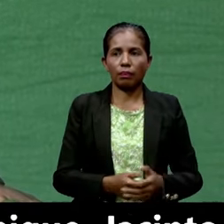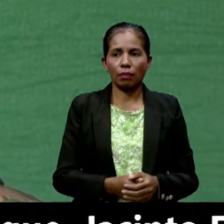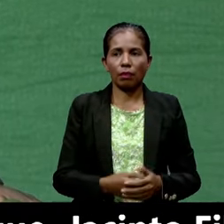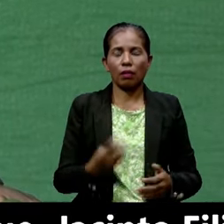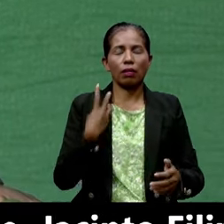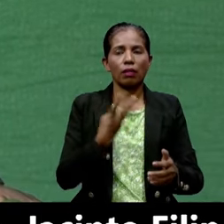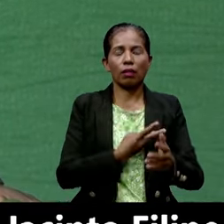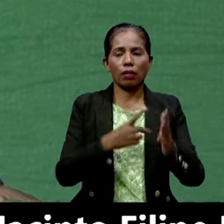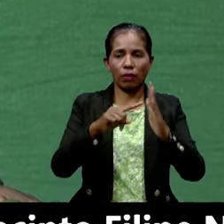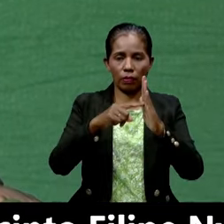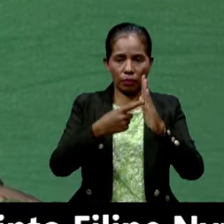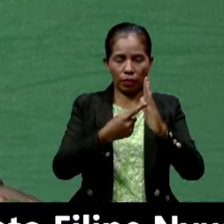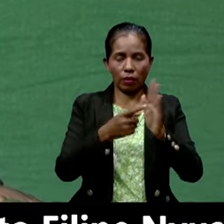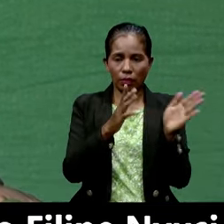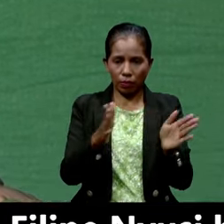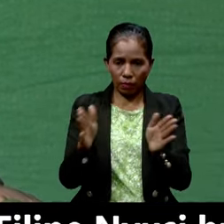Itahu prepara agora.